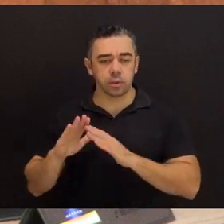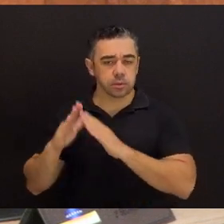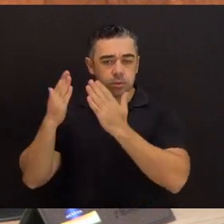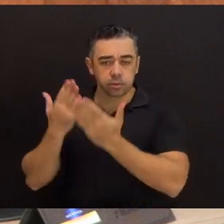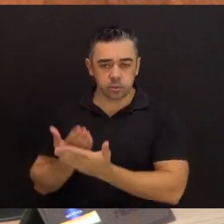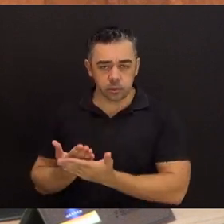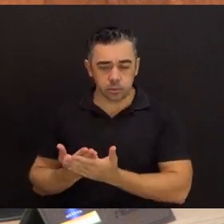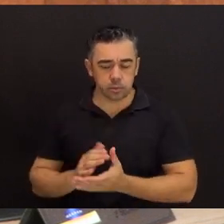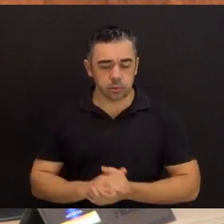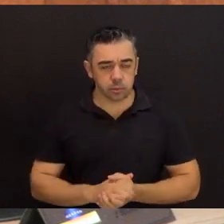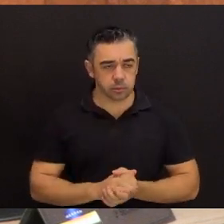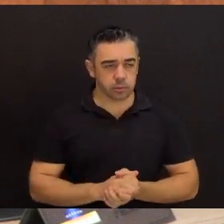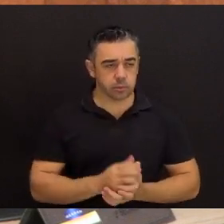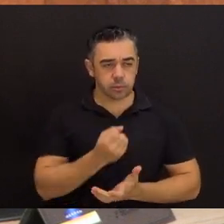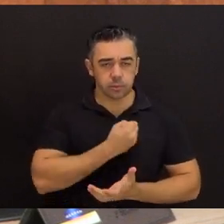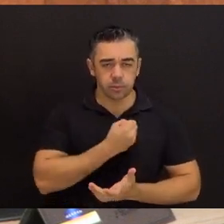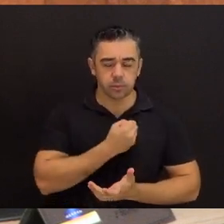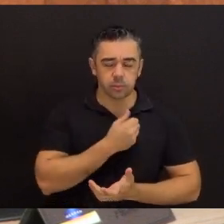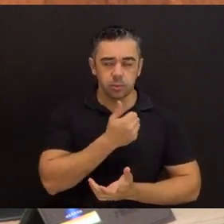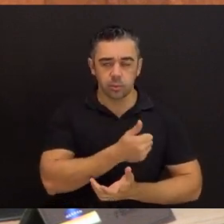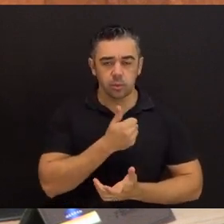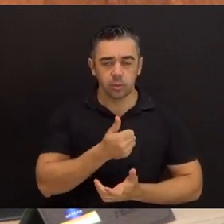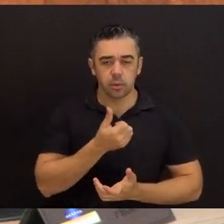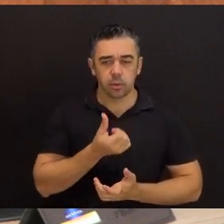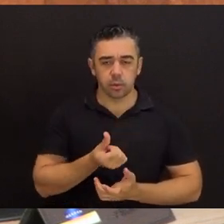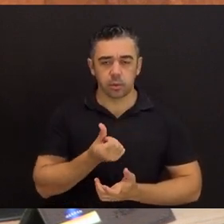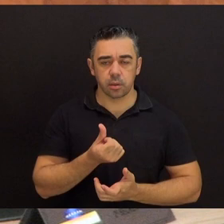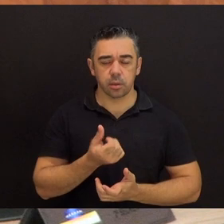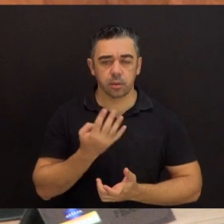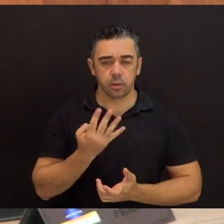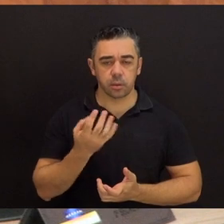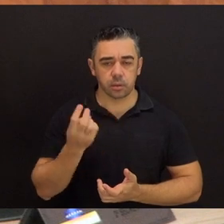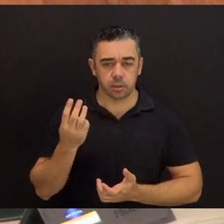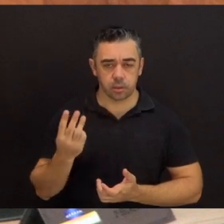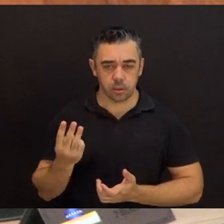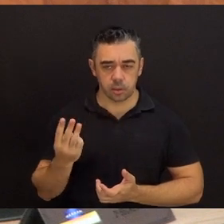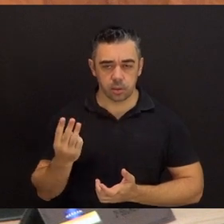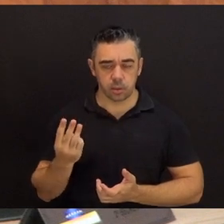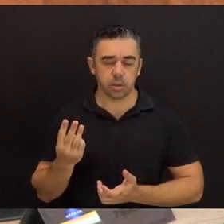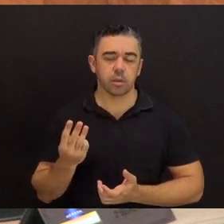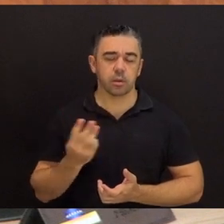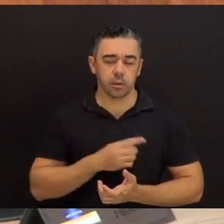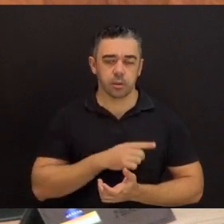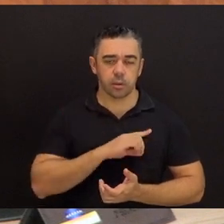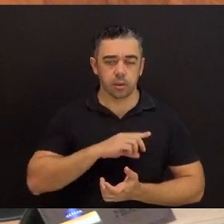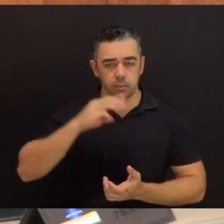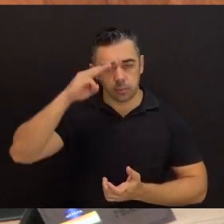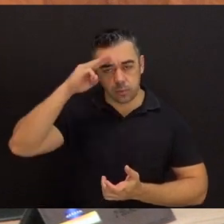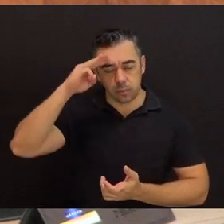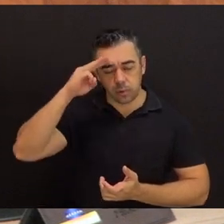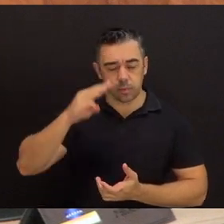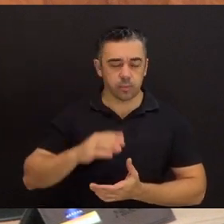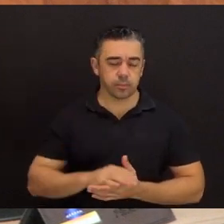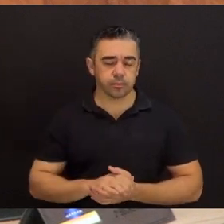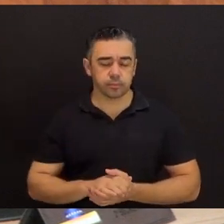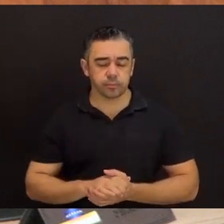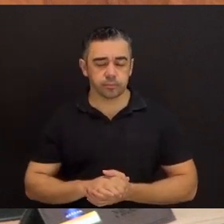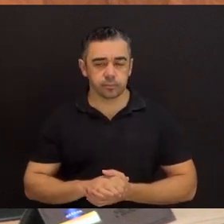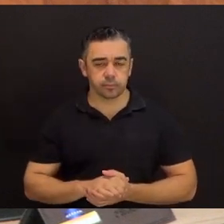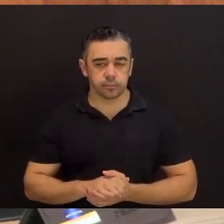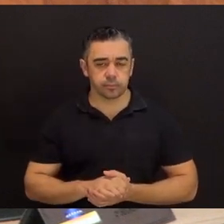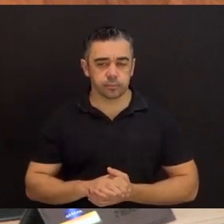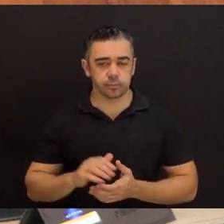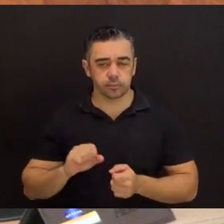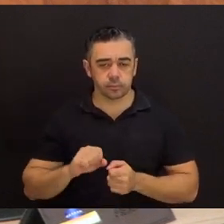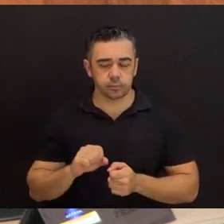indicação de número 11.643 do vereador delegado Michel quem implemente